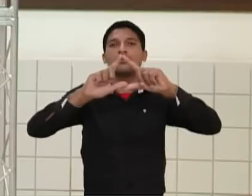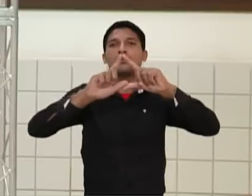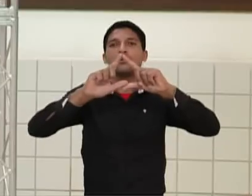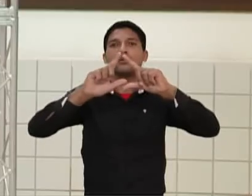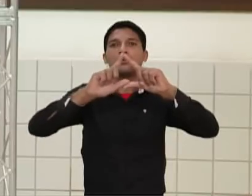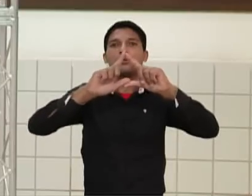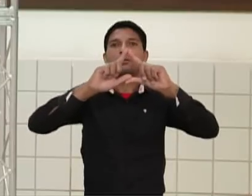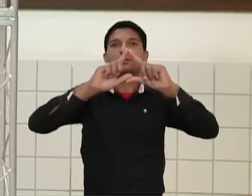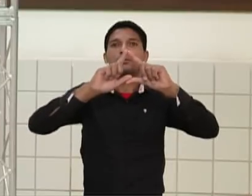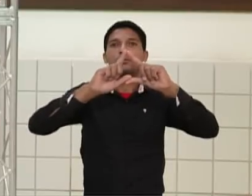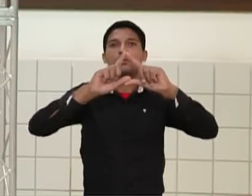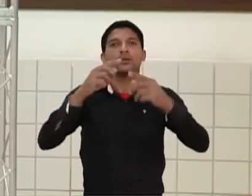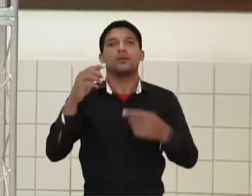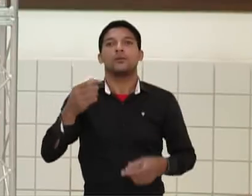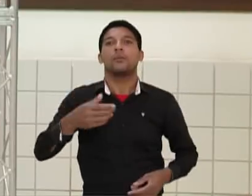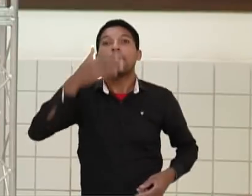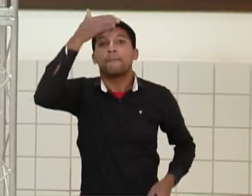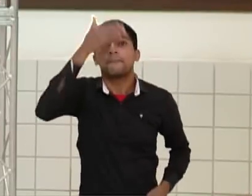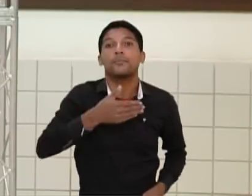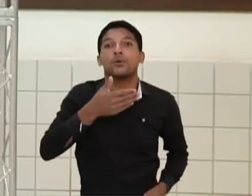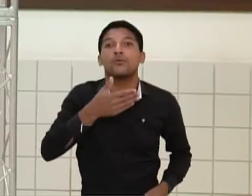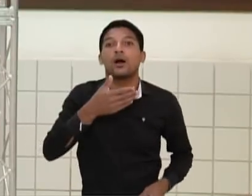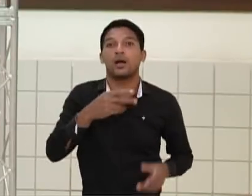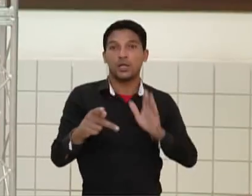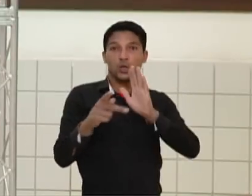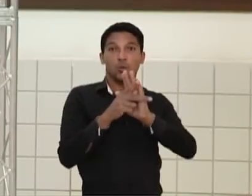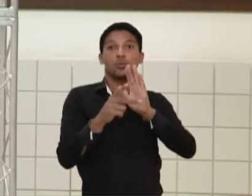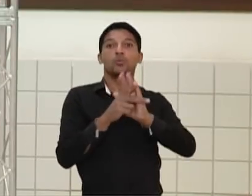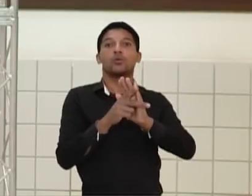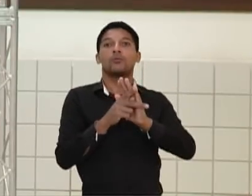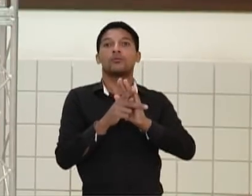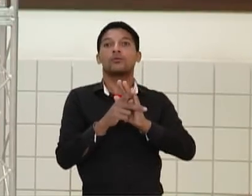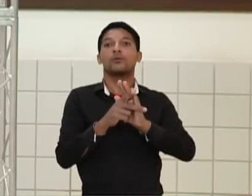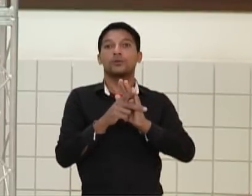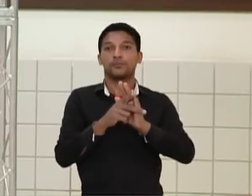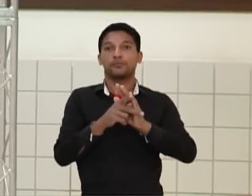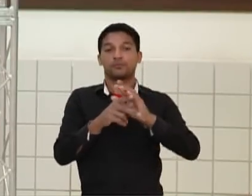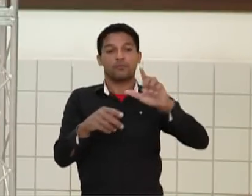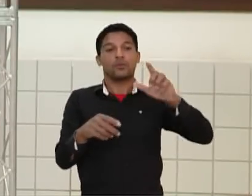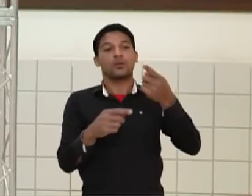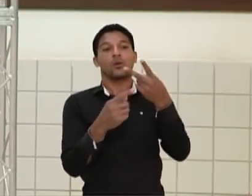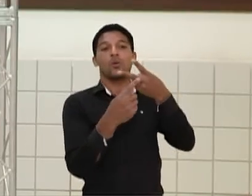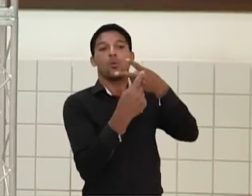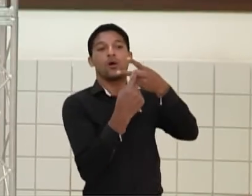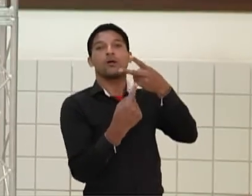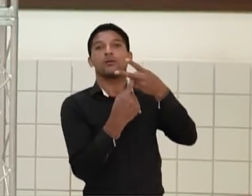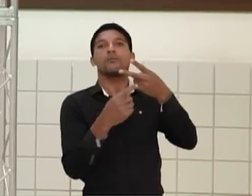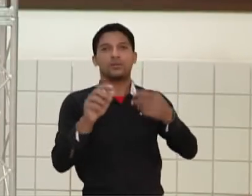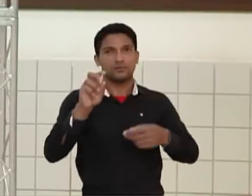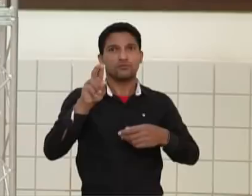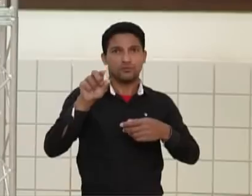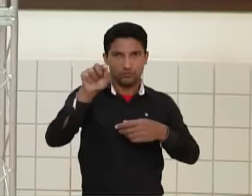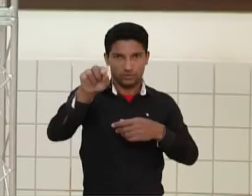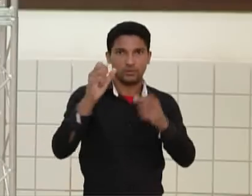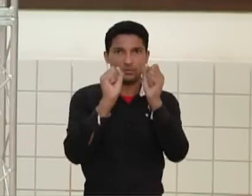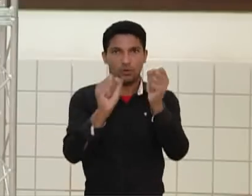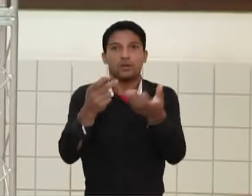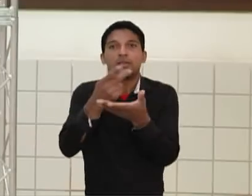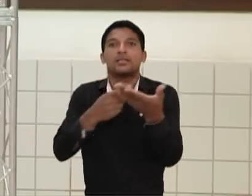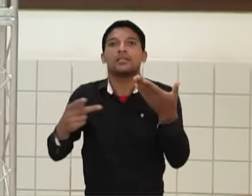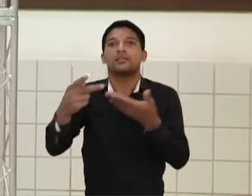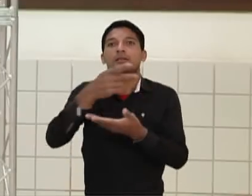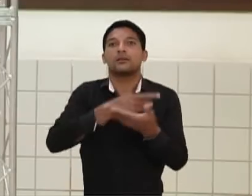facilmente provar essas propriedades em casa fazendo o seguinte: desenha um paralelogramo com régua, recorta